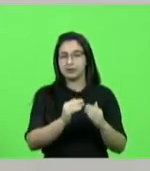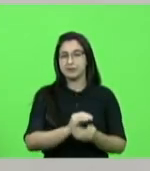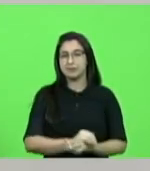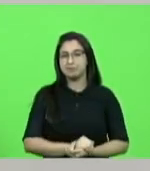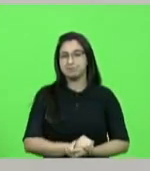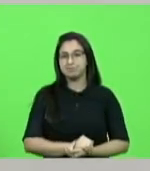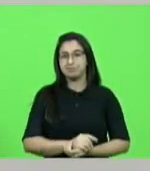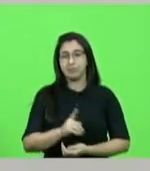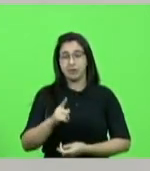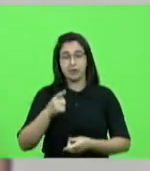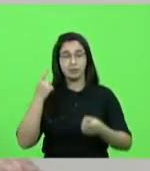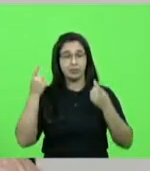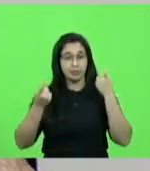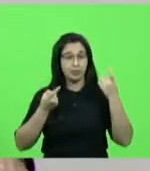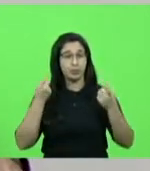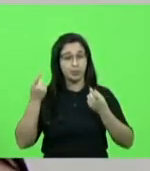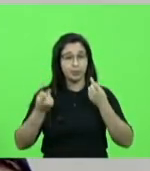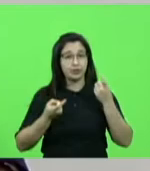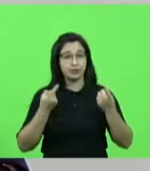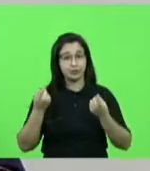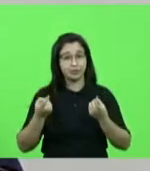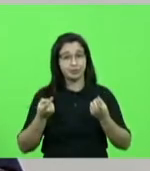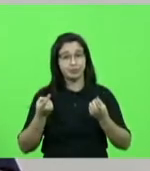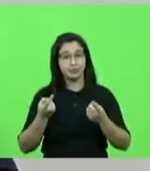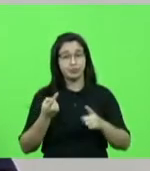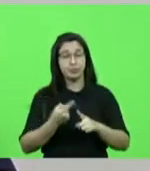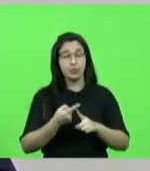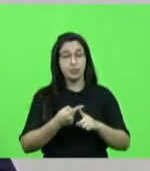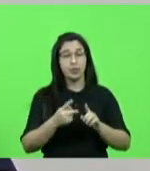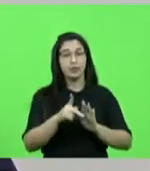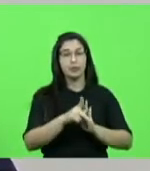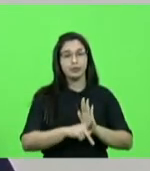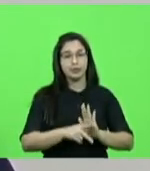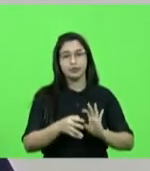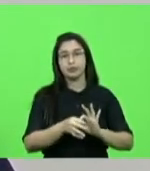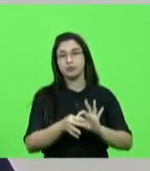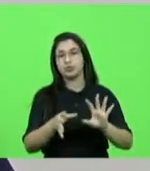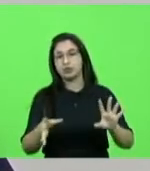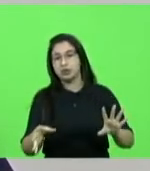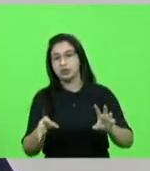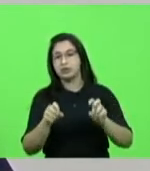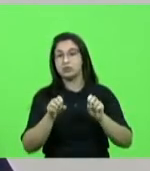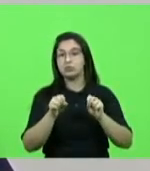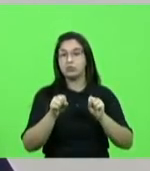muito preocupante. Embora que o projeto permita a opção,